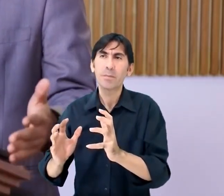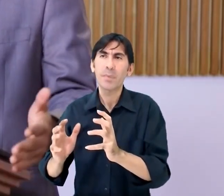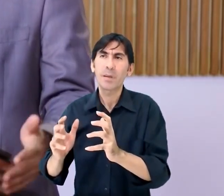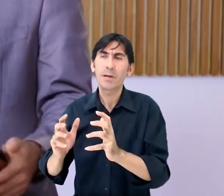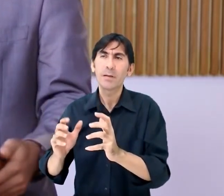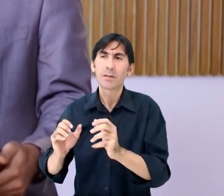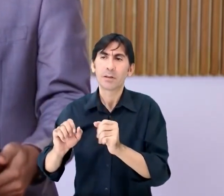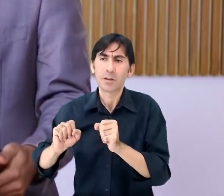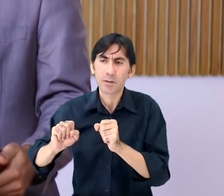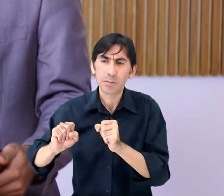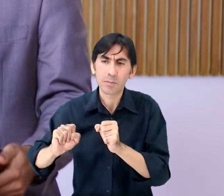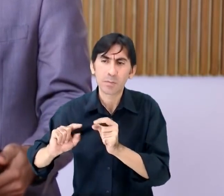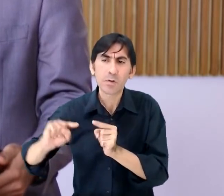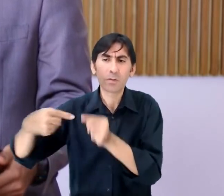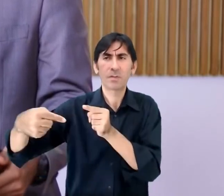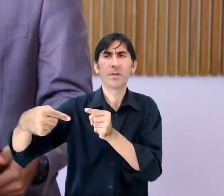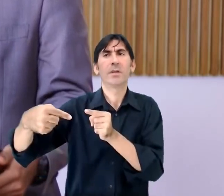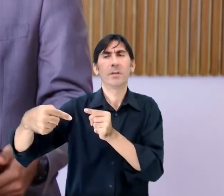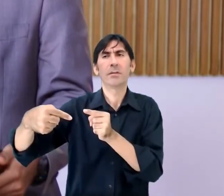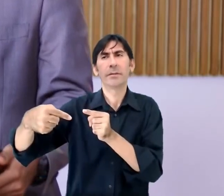precisamos espalhá-las.